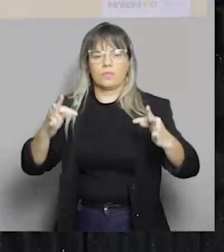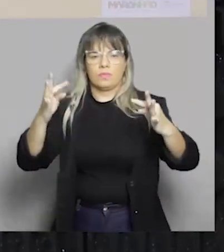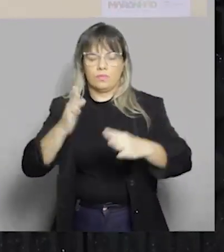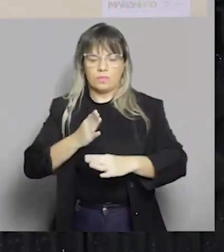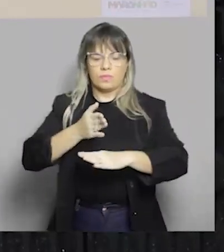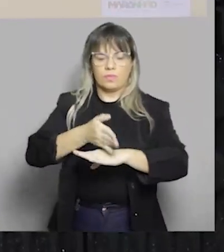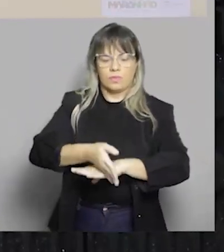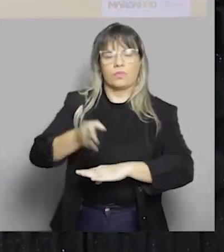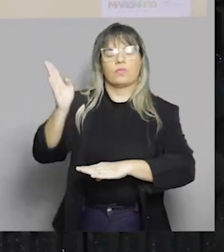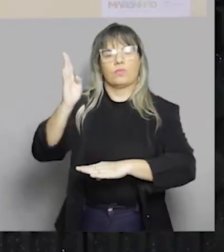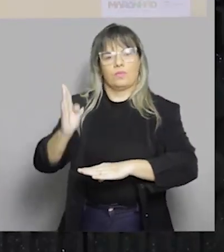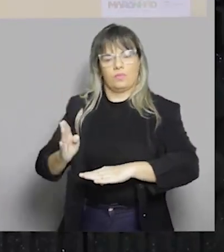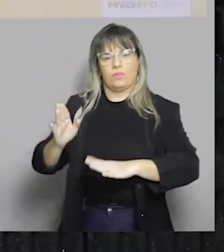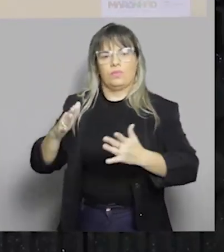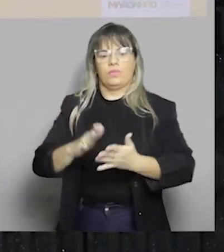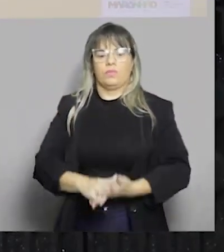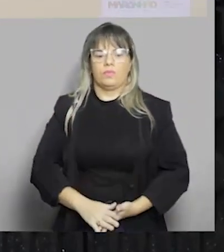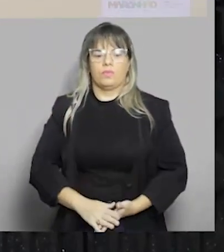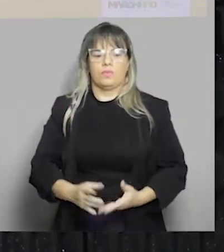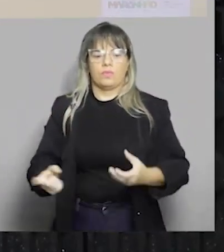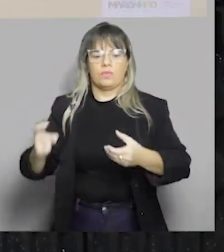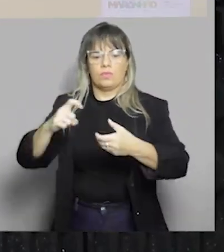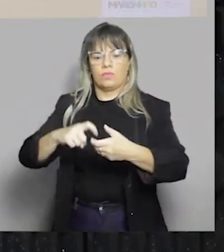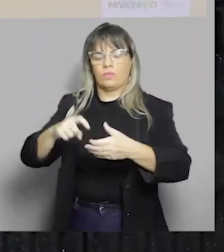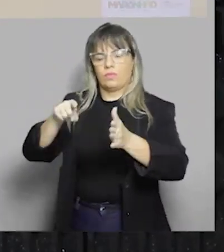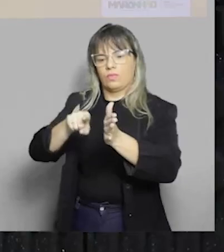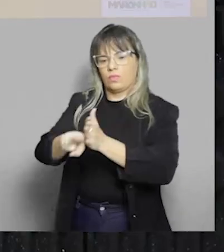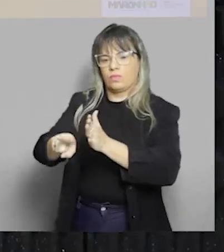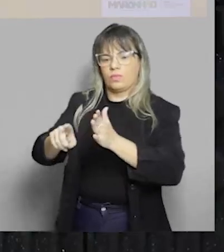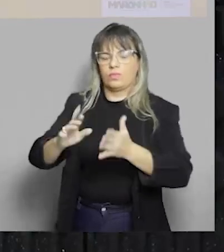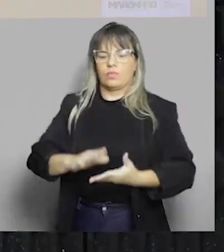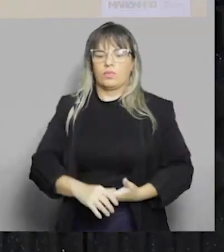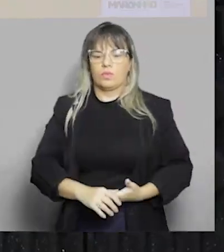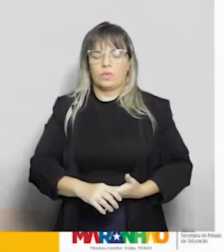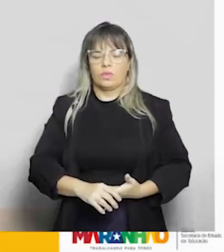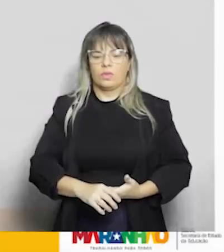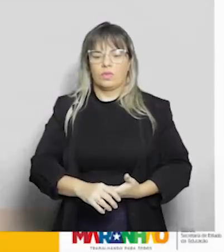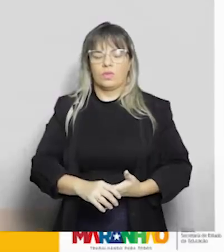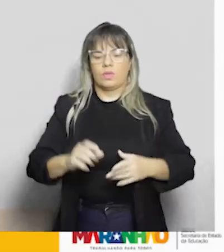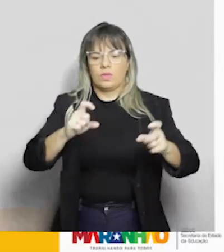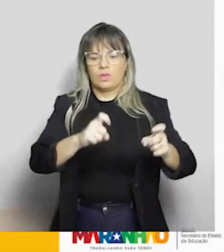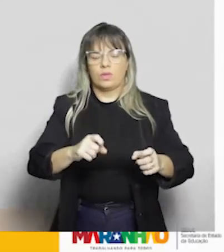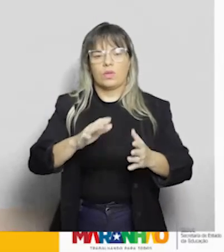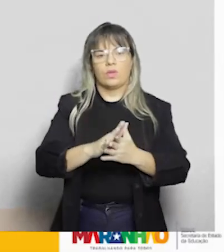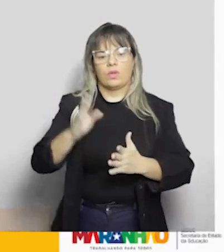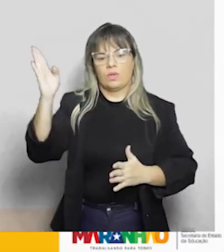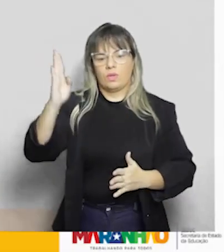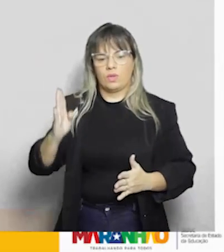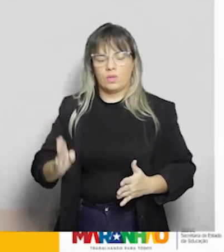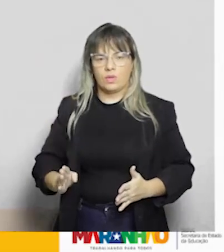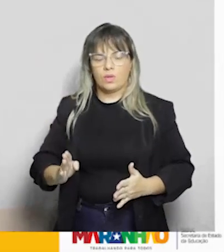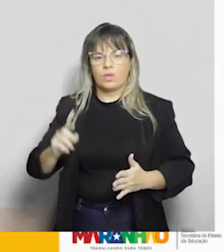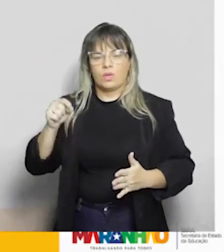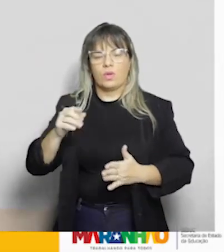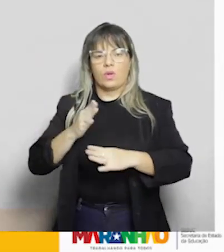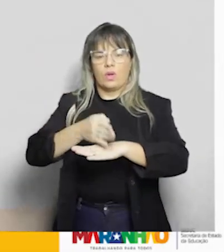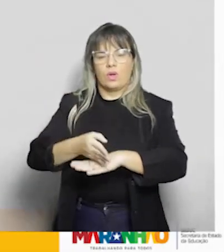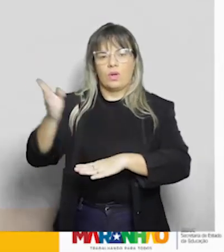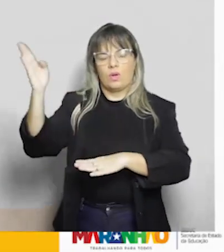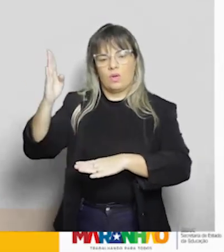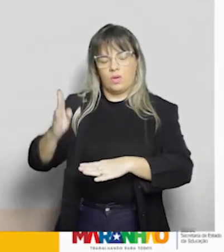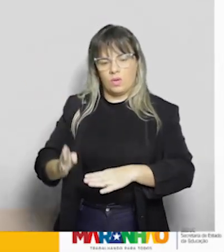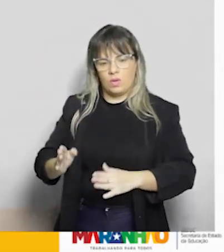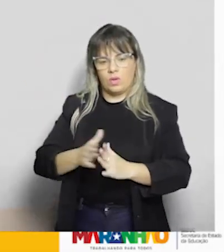inseriu. Agora, beleza, vamos voltar para o comando. No campo brasileiro, as transformações, ou seja, a inserção do Brasil